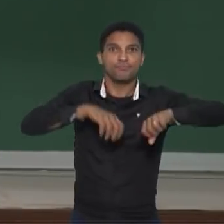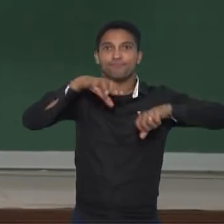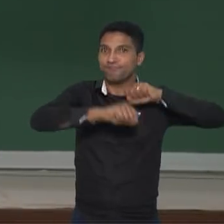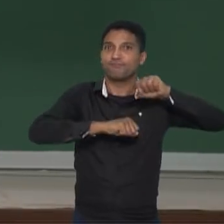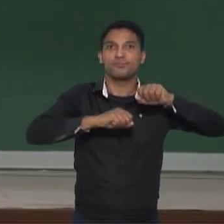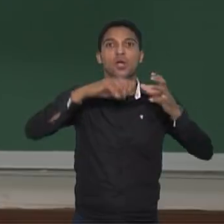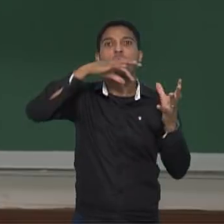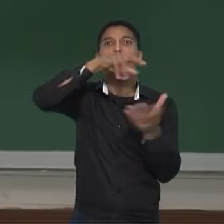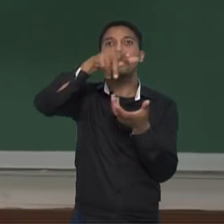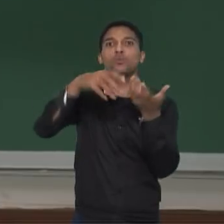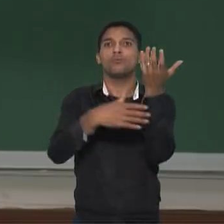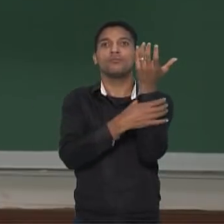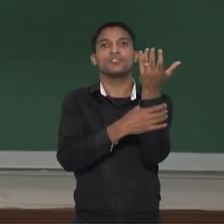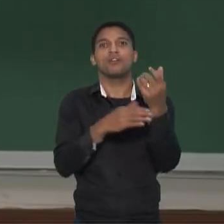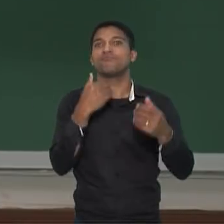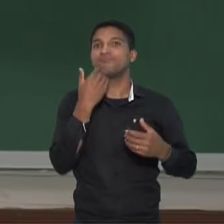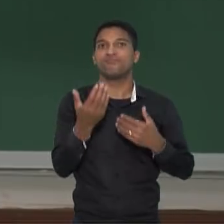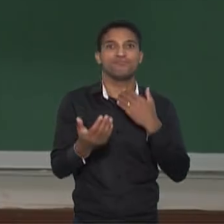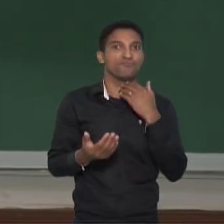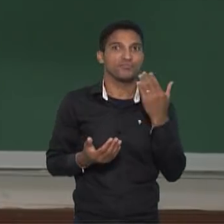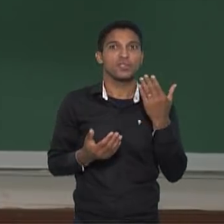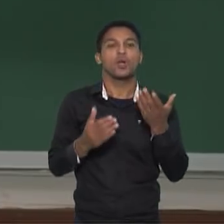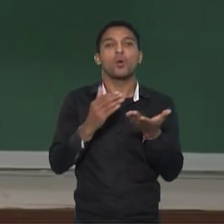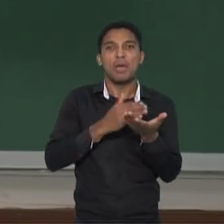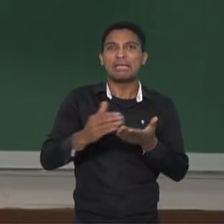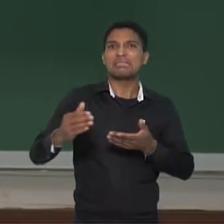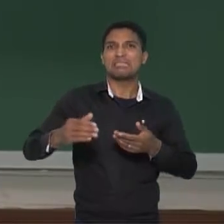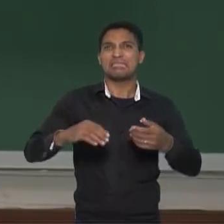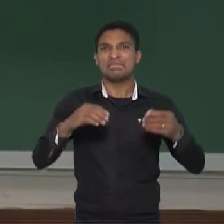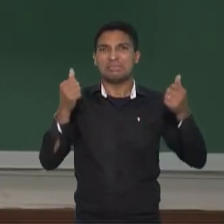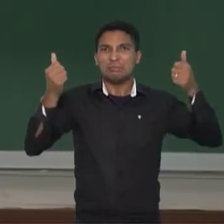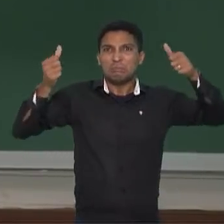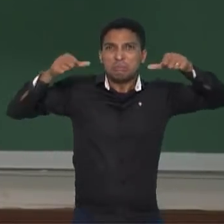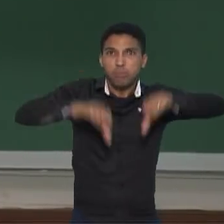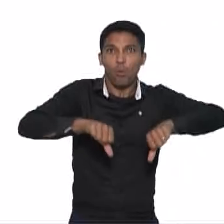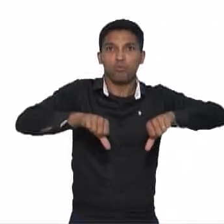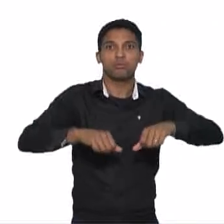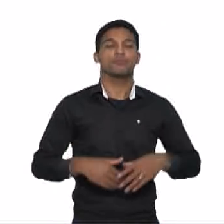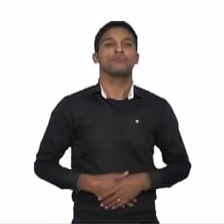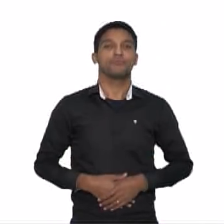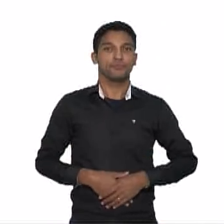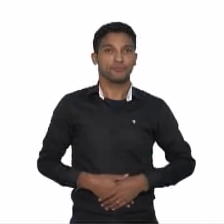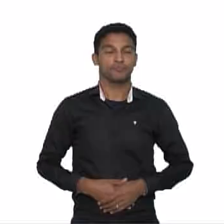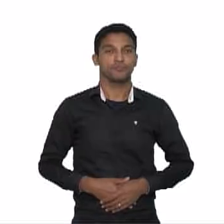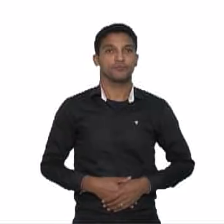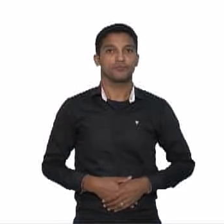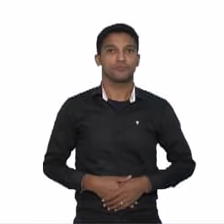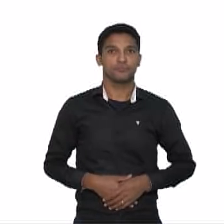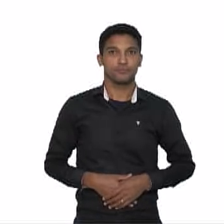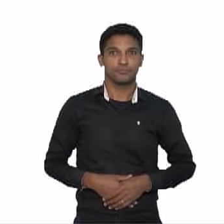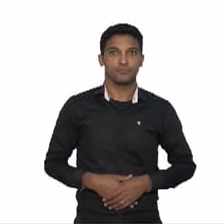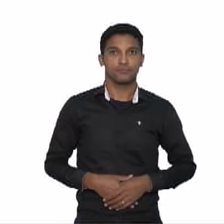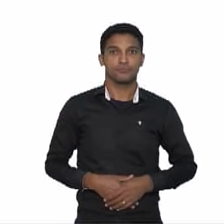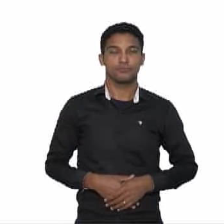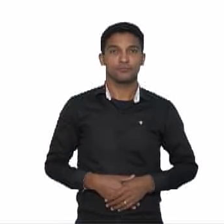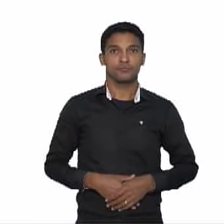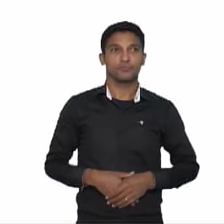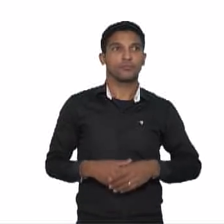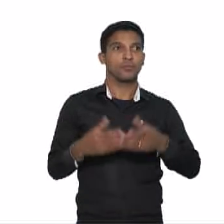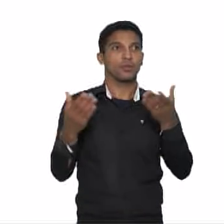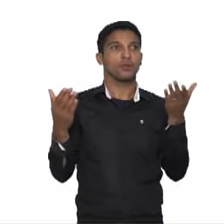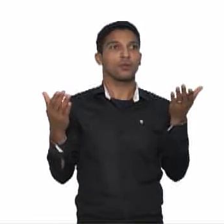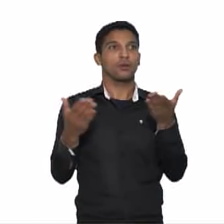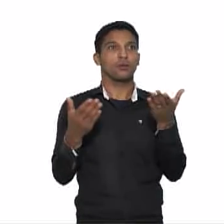Vamos lá, voltando então. Em busca de uma sociedade sustentável, a forma capitalista de produzir